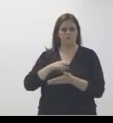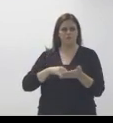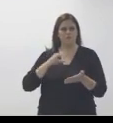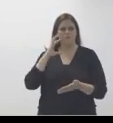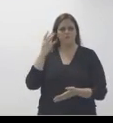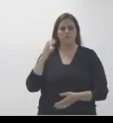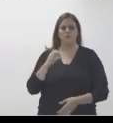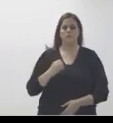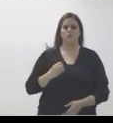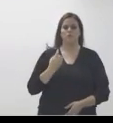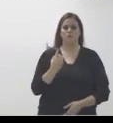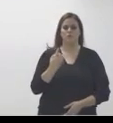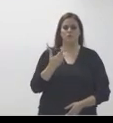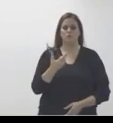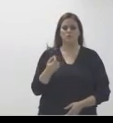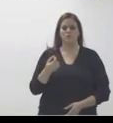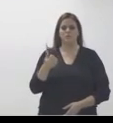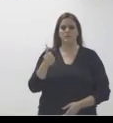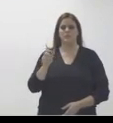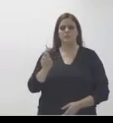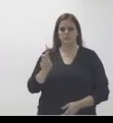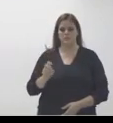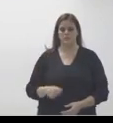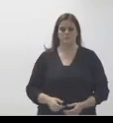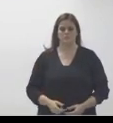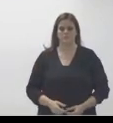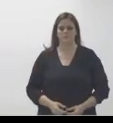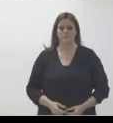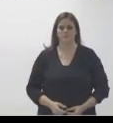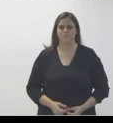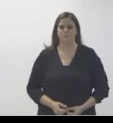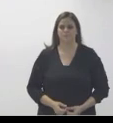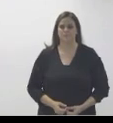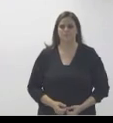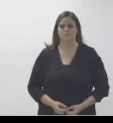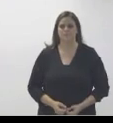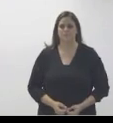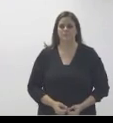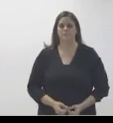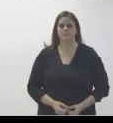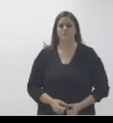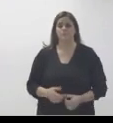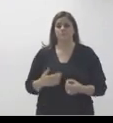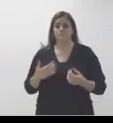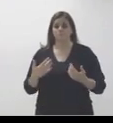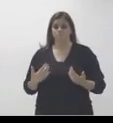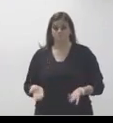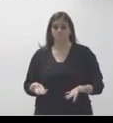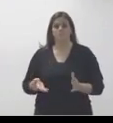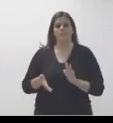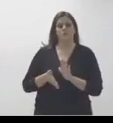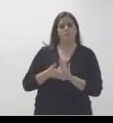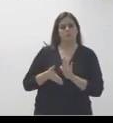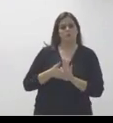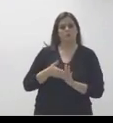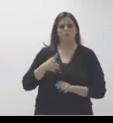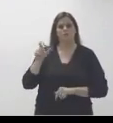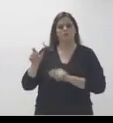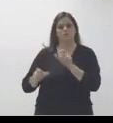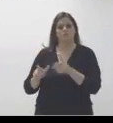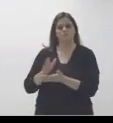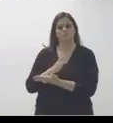bom panela é foi resultado de uma ação é proposta por procuradores da república em são